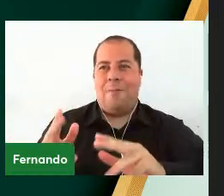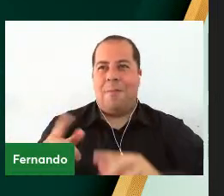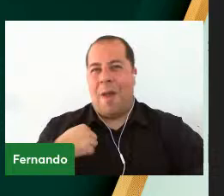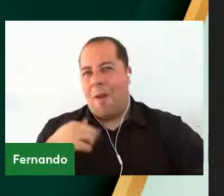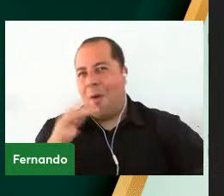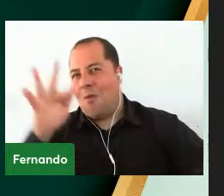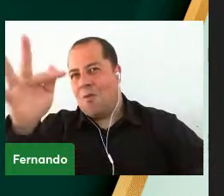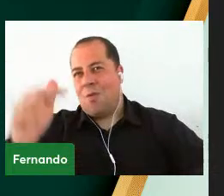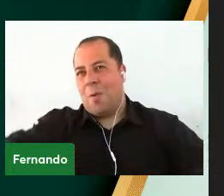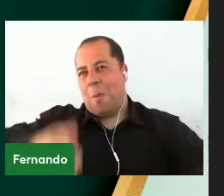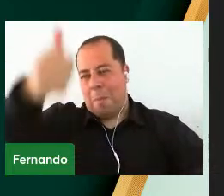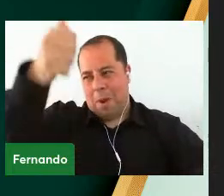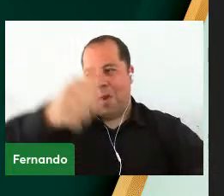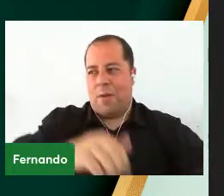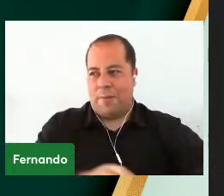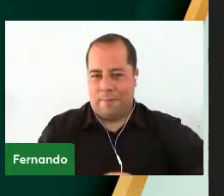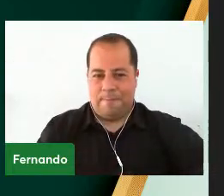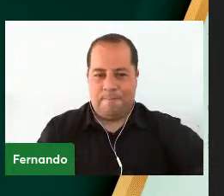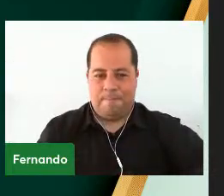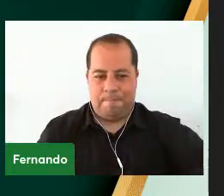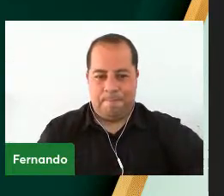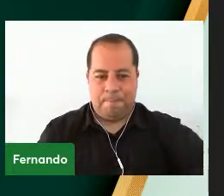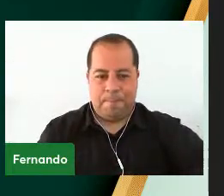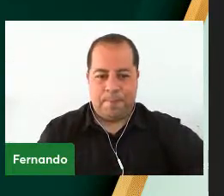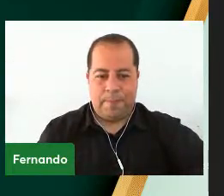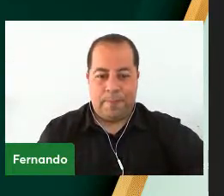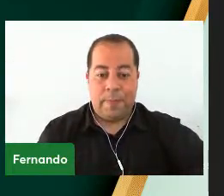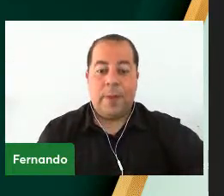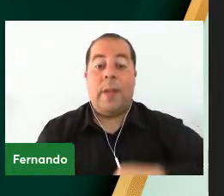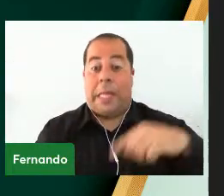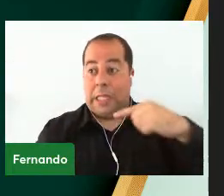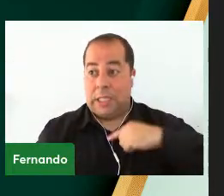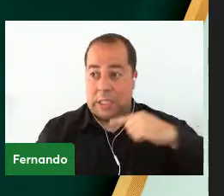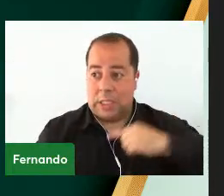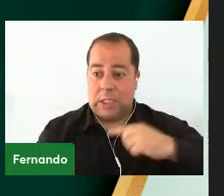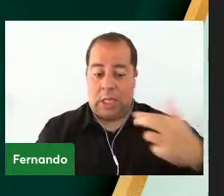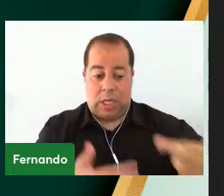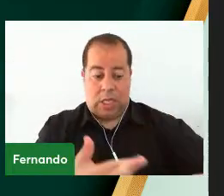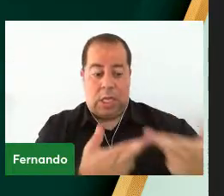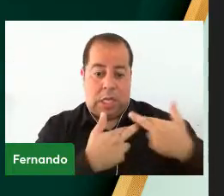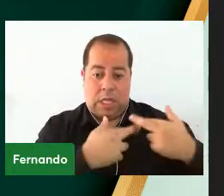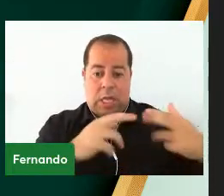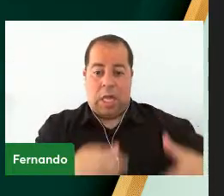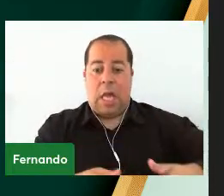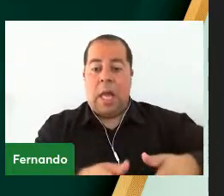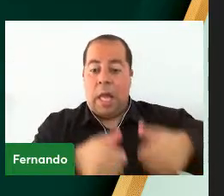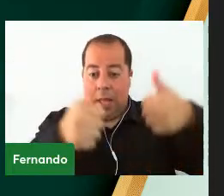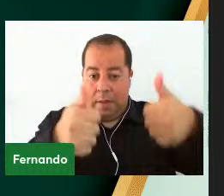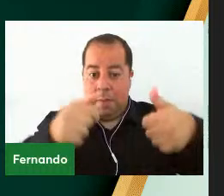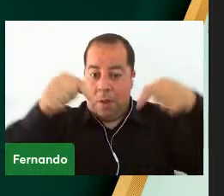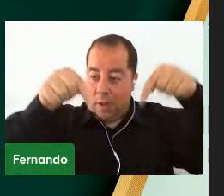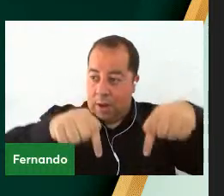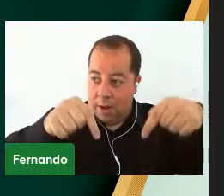futuro muito melhor. Nós ficamos com o compromisso de melhorar cada vez mais as coisas por